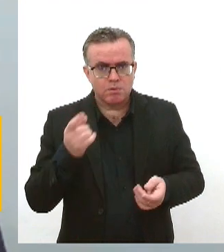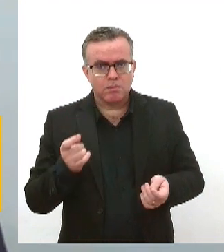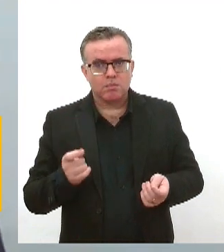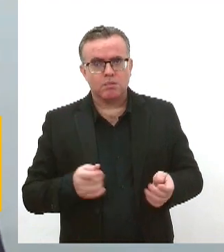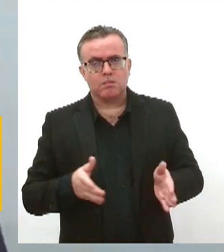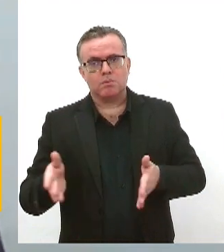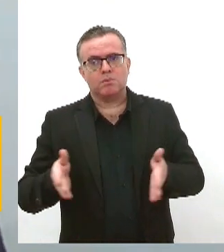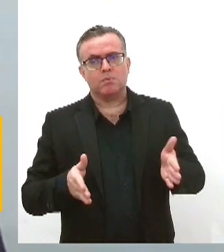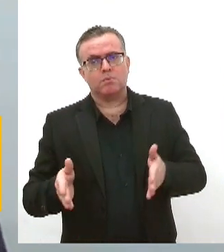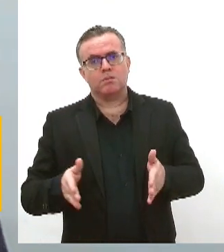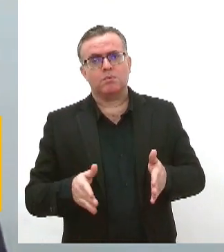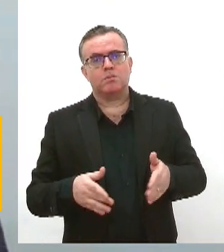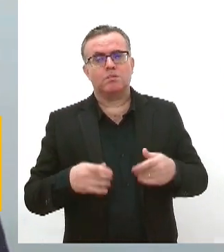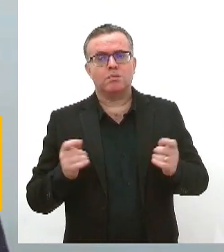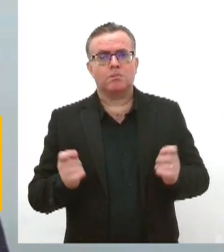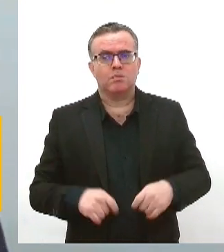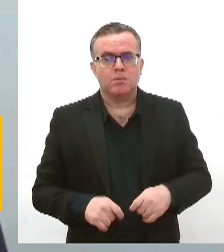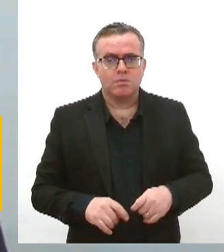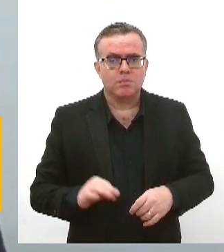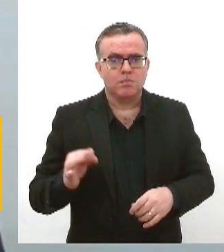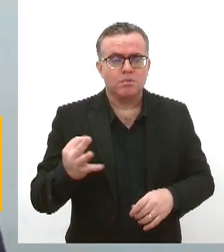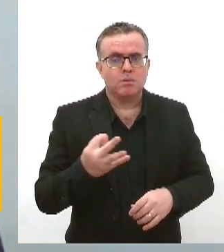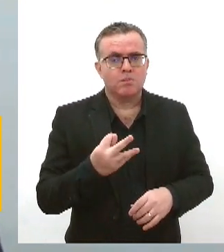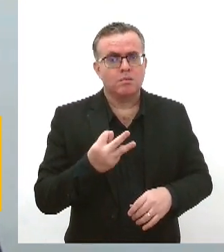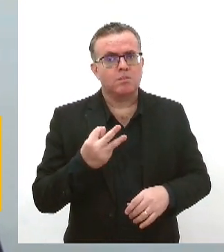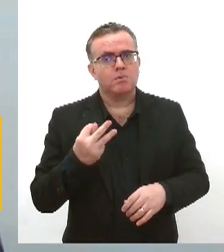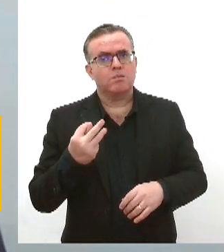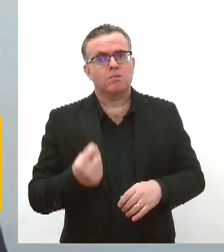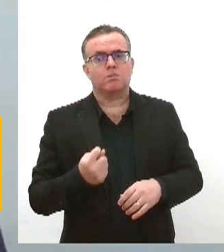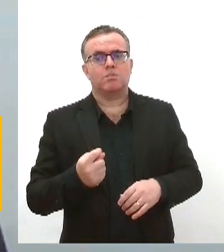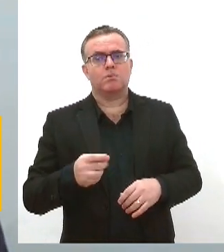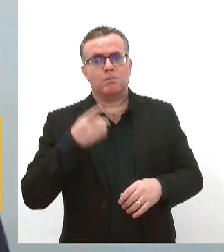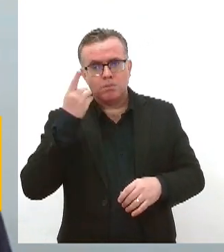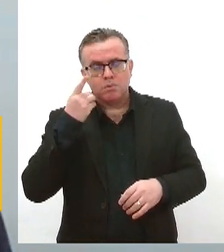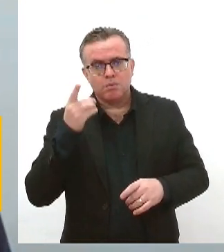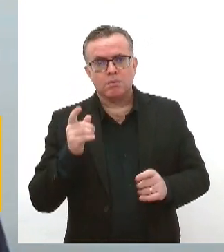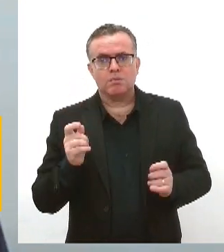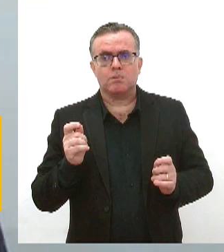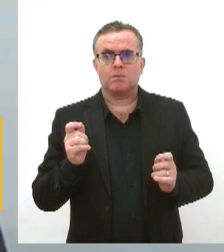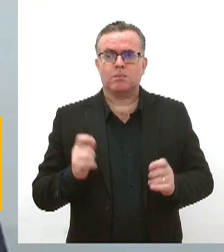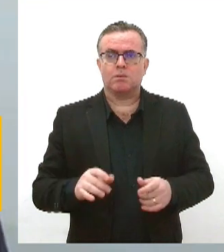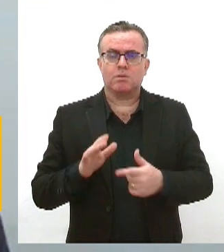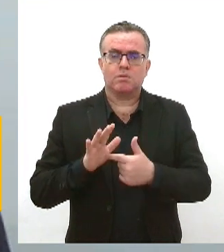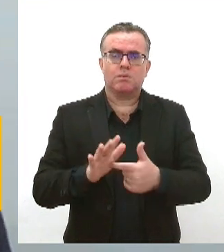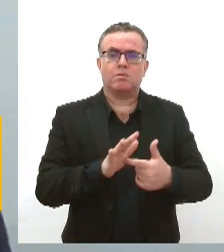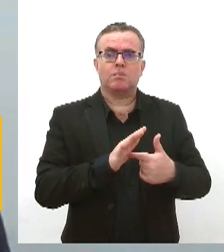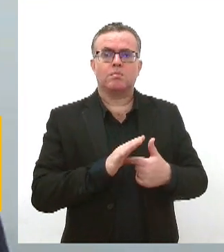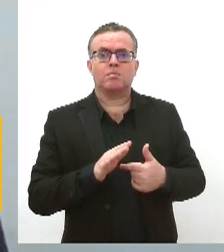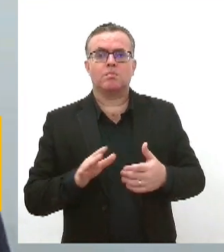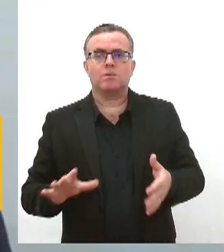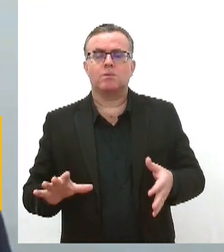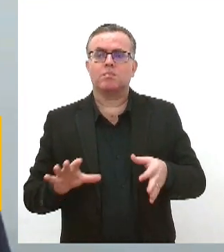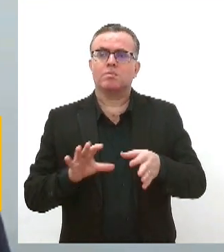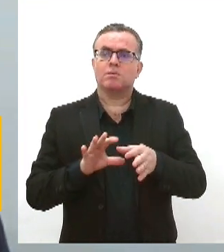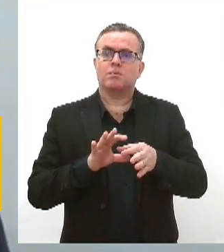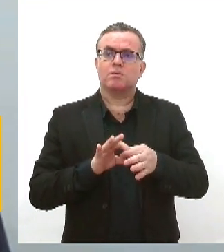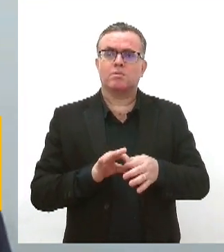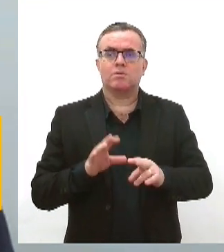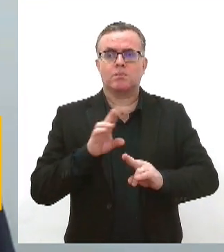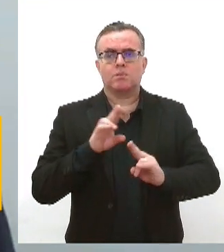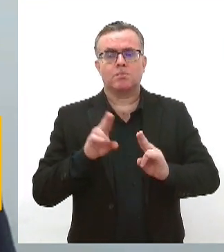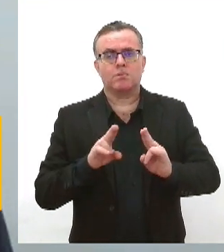inserir, pois todos os parlamentares sergipanos, 24, são filiados à UNALI, né? Um